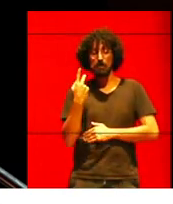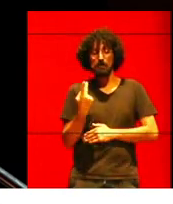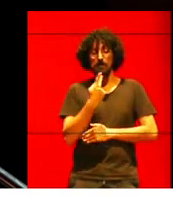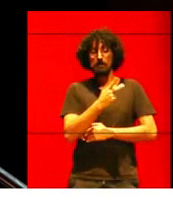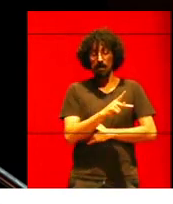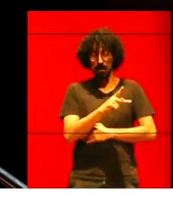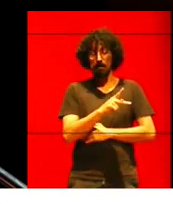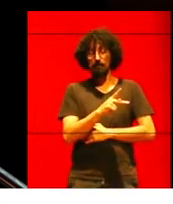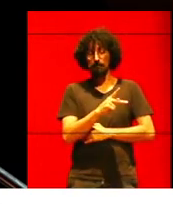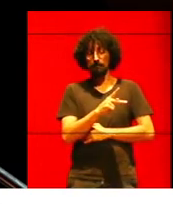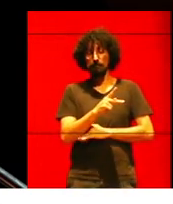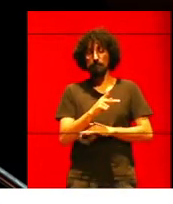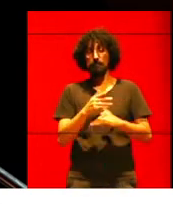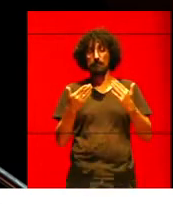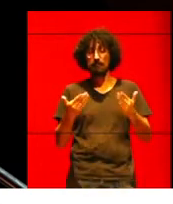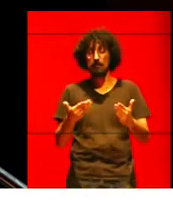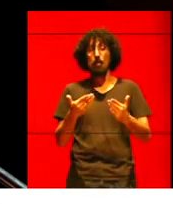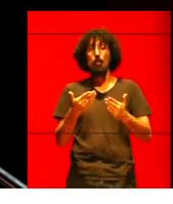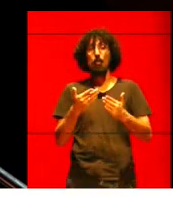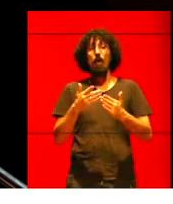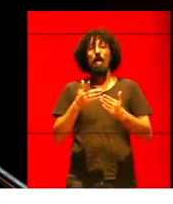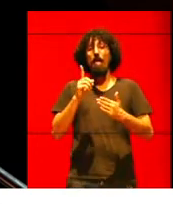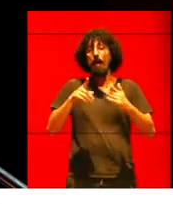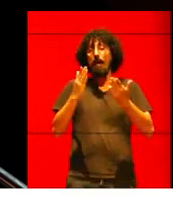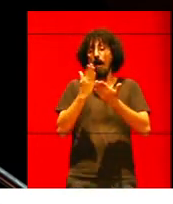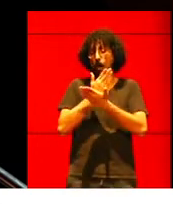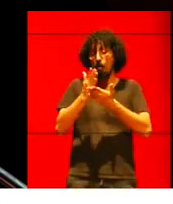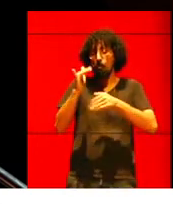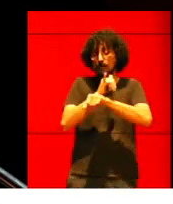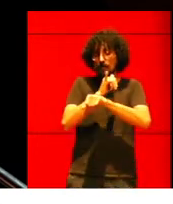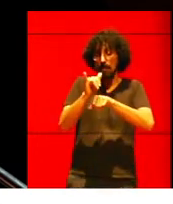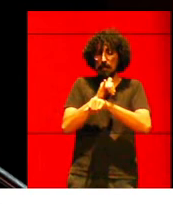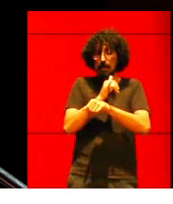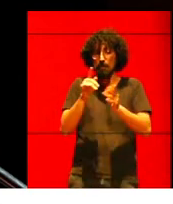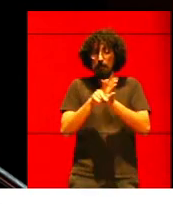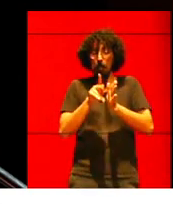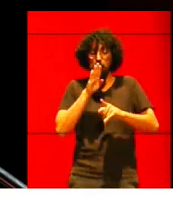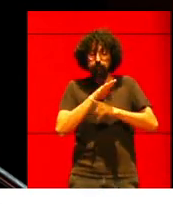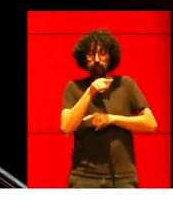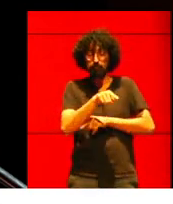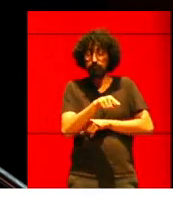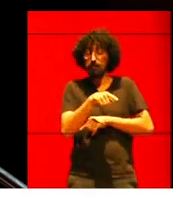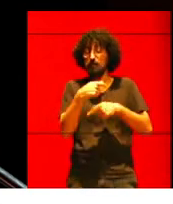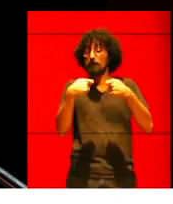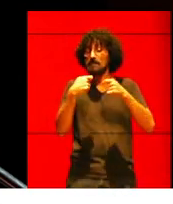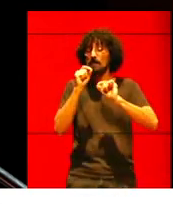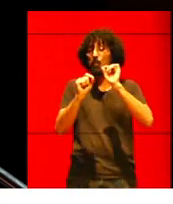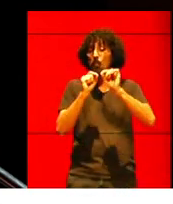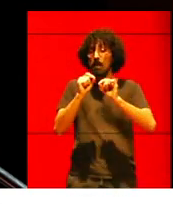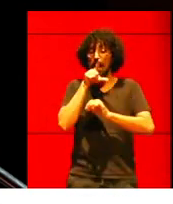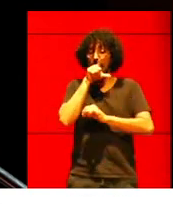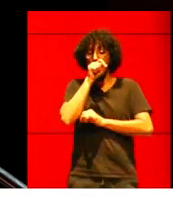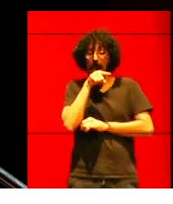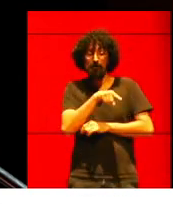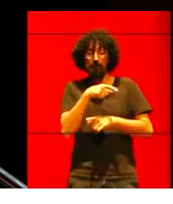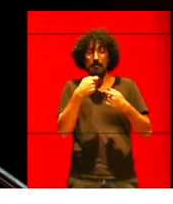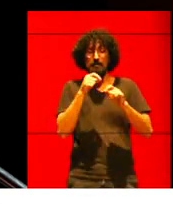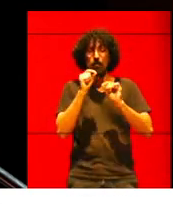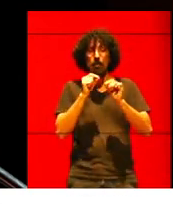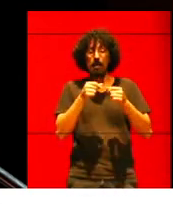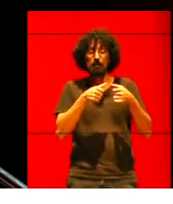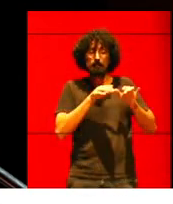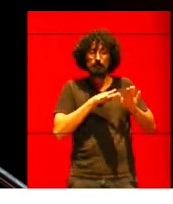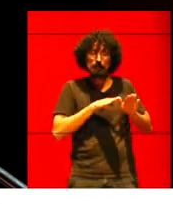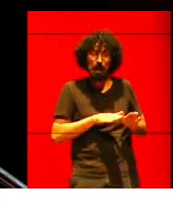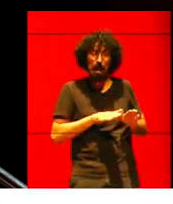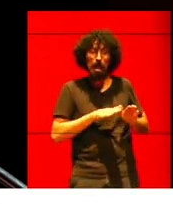vai afundar e vai morrer afogada. Então, o que que precisa acontecer? Eu preciso que essa ave fique por pelo menos